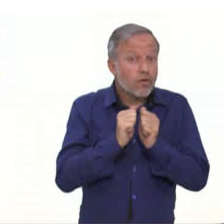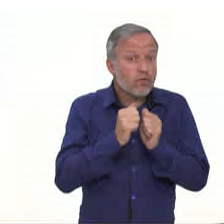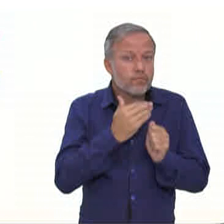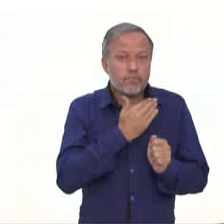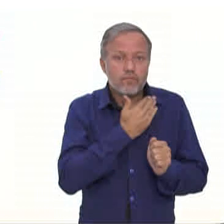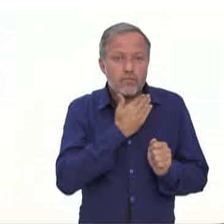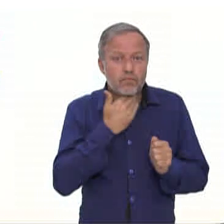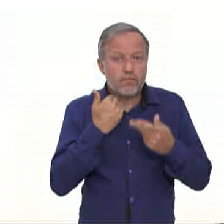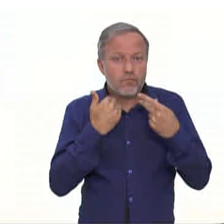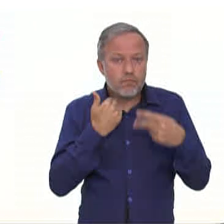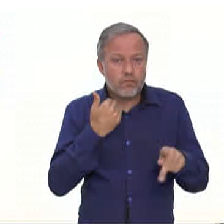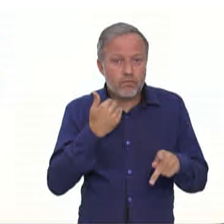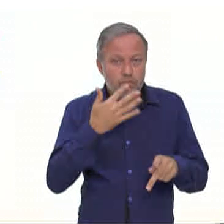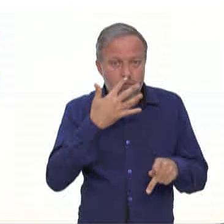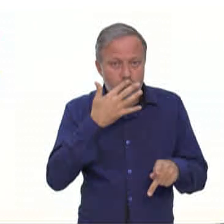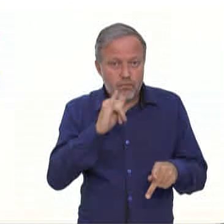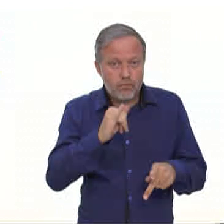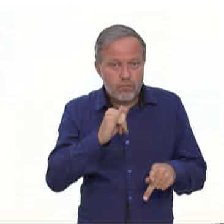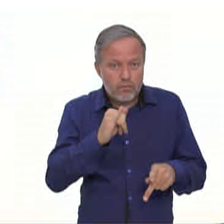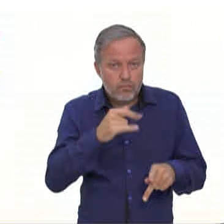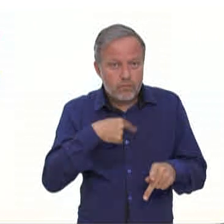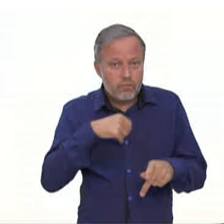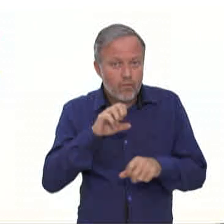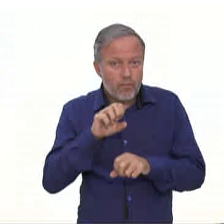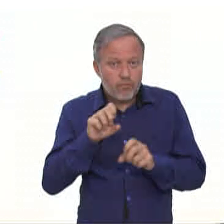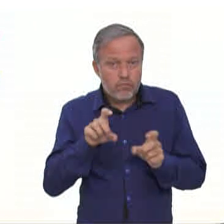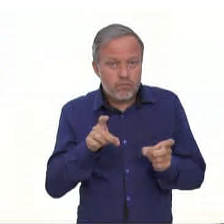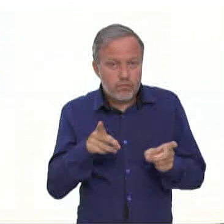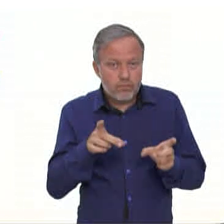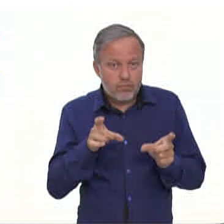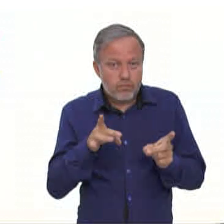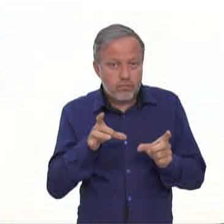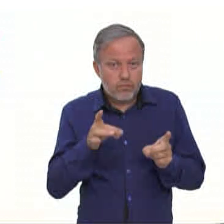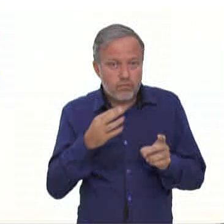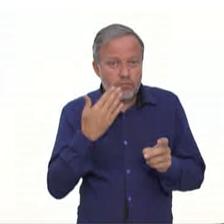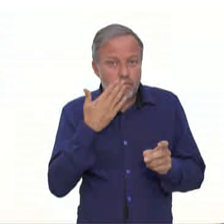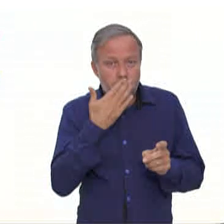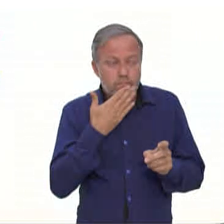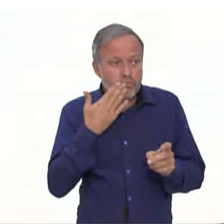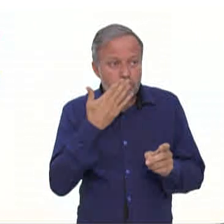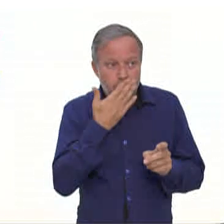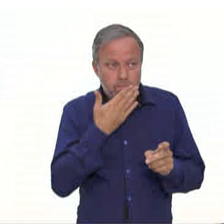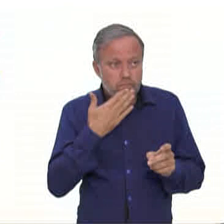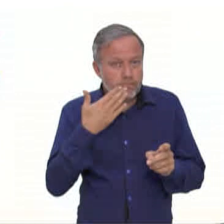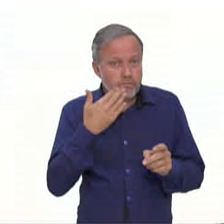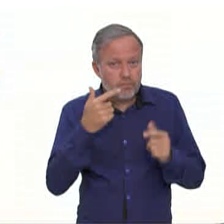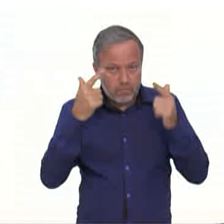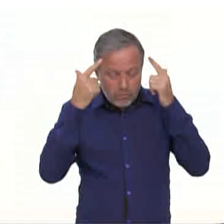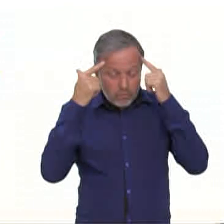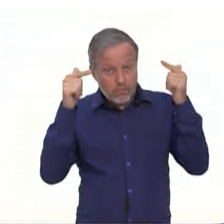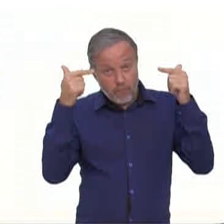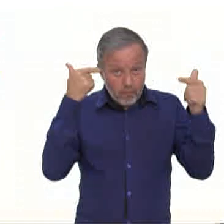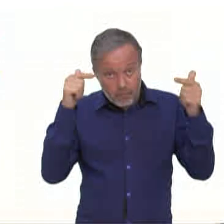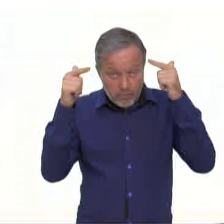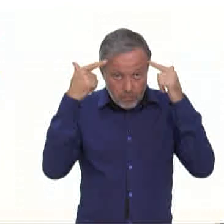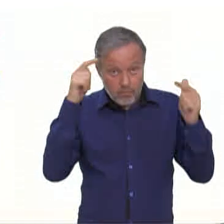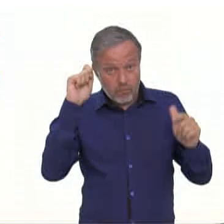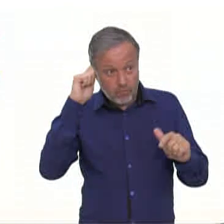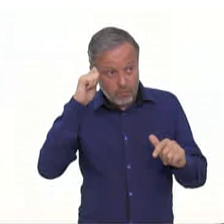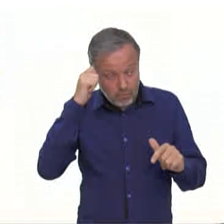a vender doces e ainda assim estudar. Era epilético, gago,